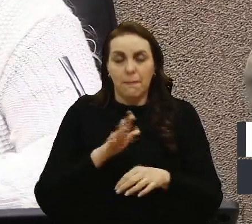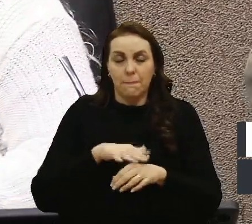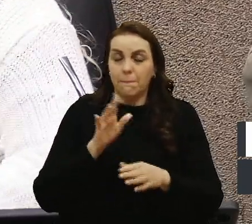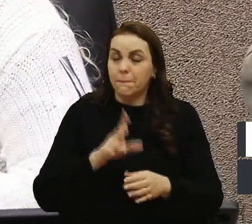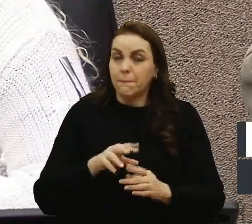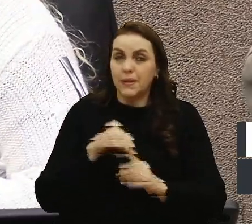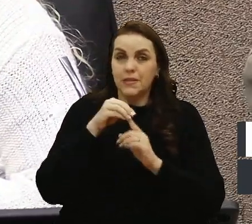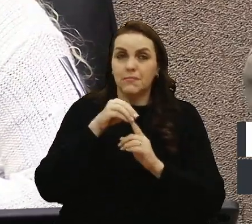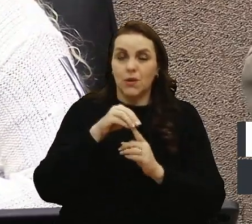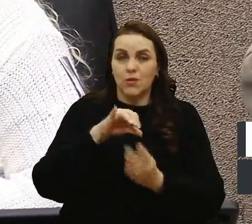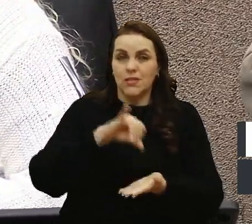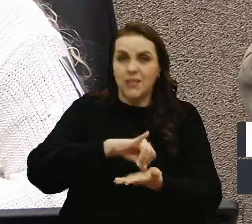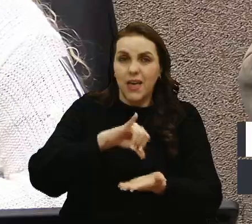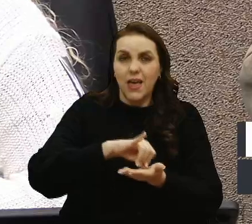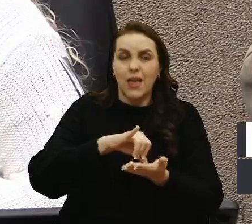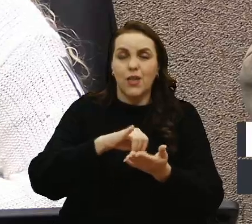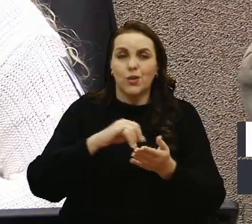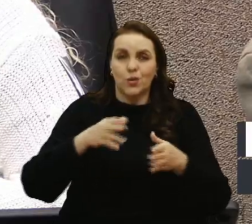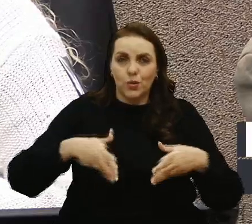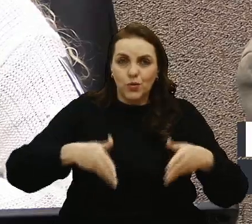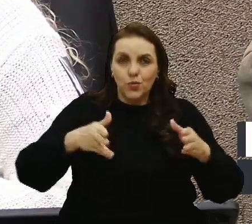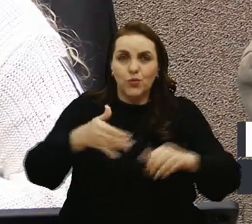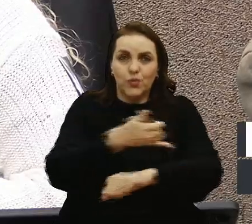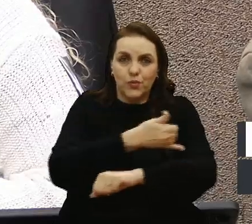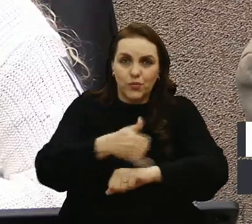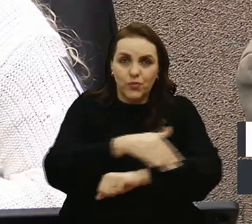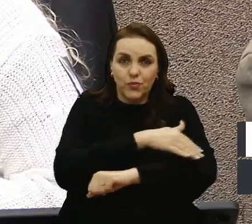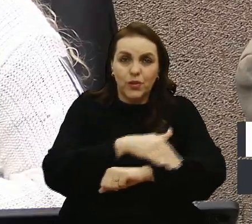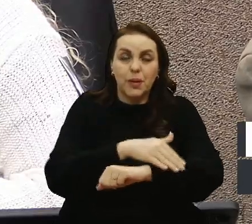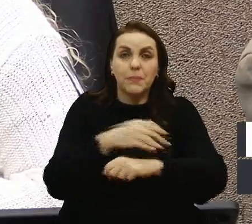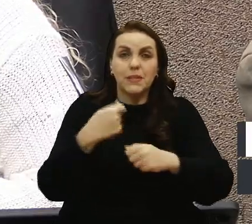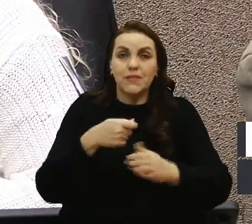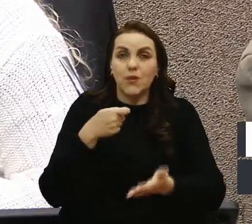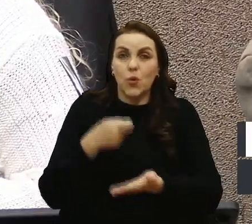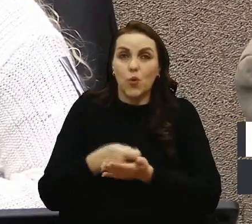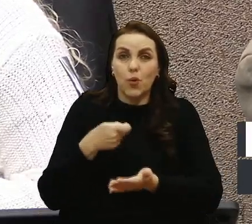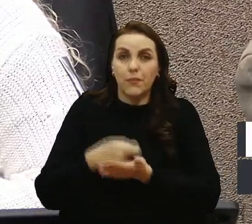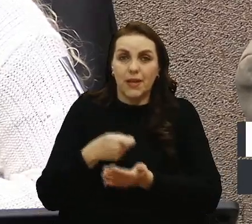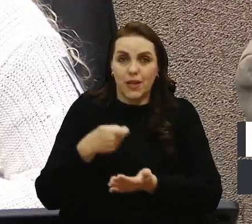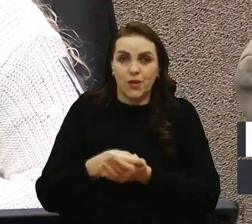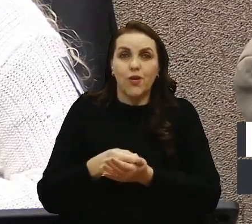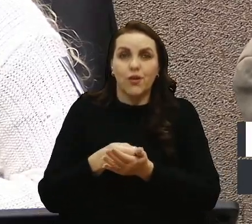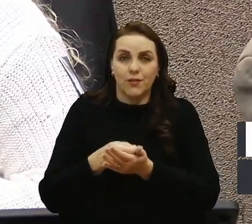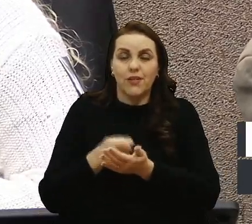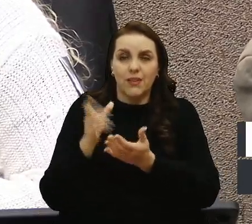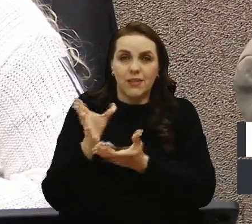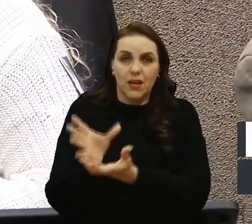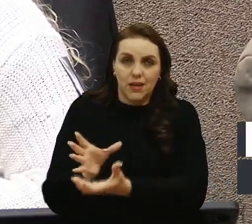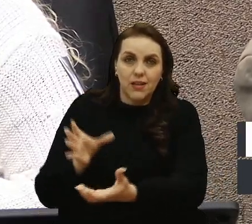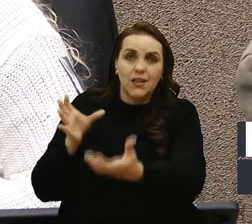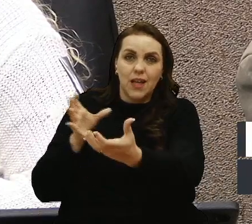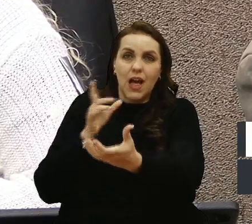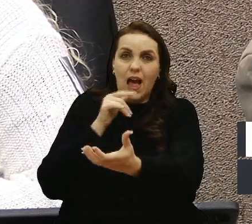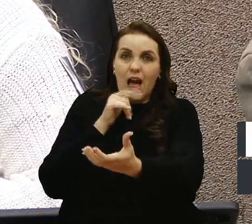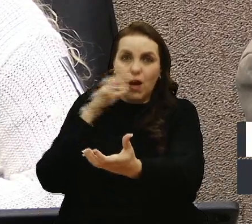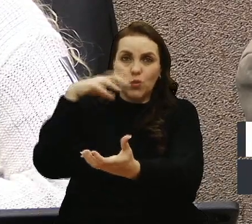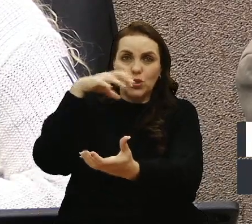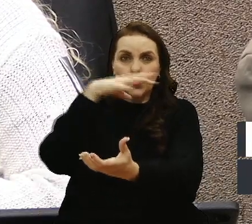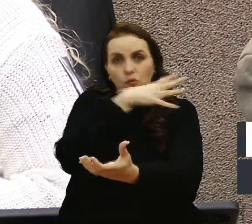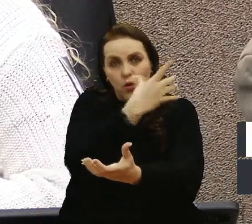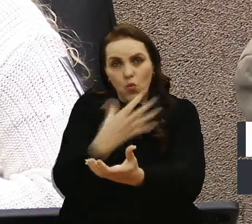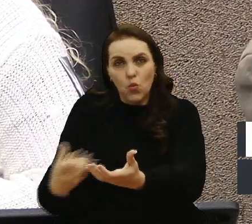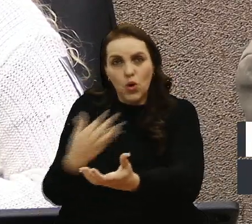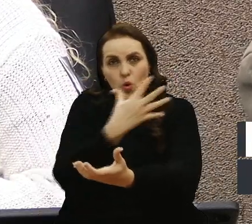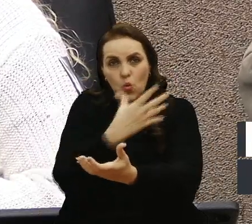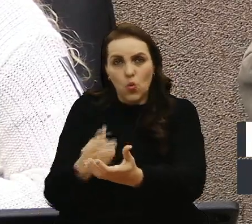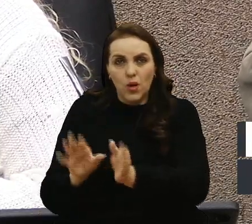central, as áreas mais calçadas da nossa cidade, deveriam ser obrigatórias ter um tanque de captação da água da chuva. Porque